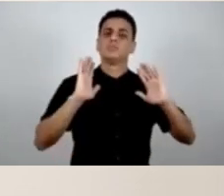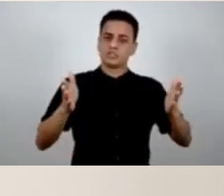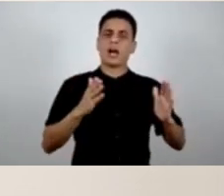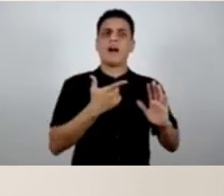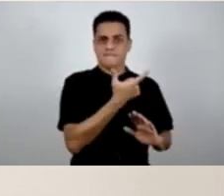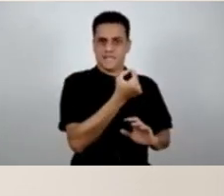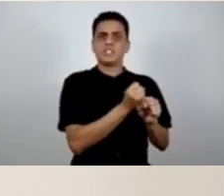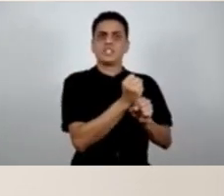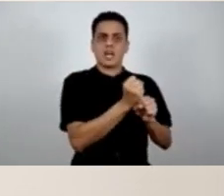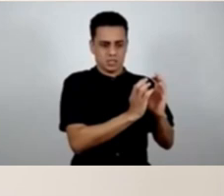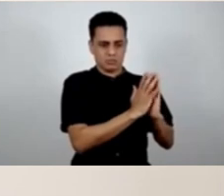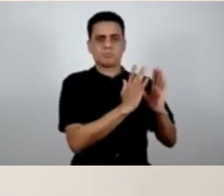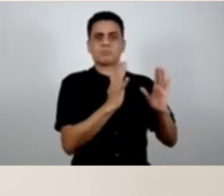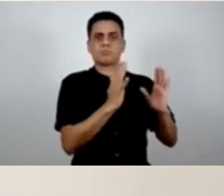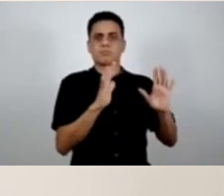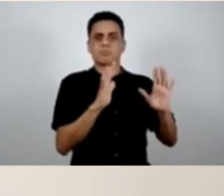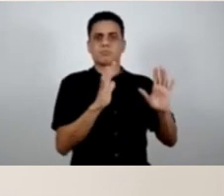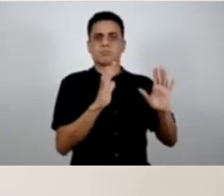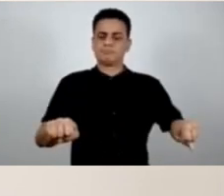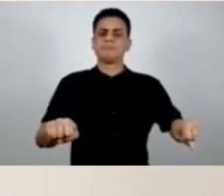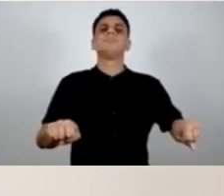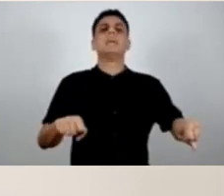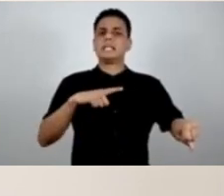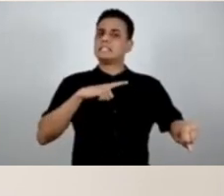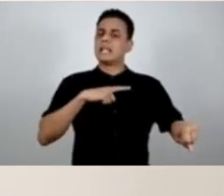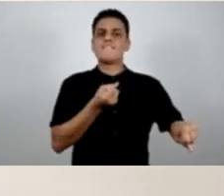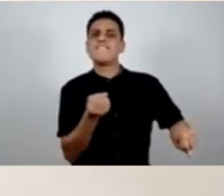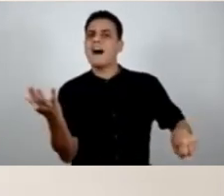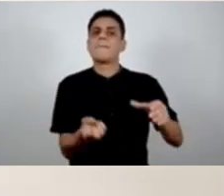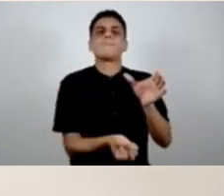20 anos com um número enorme de produtoras